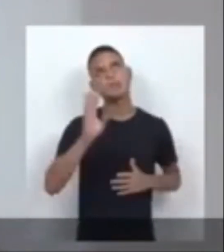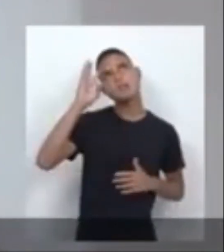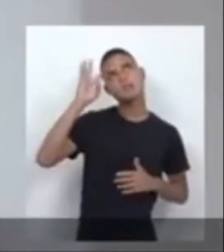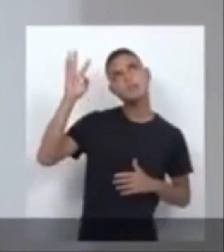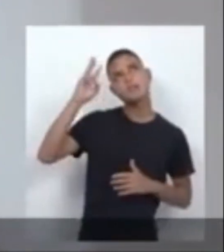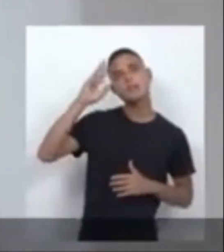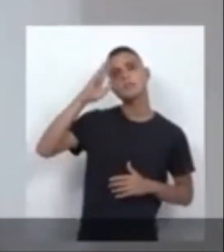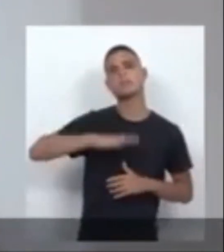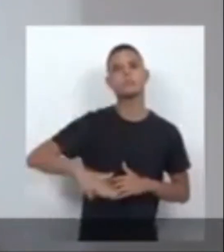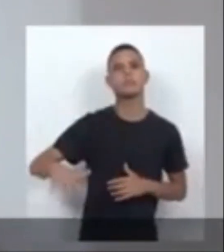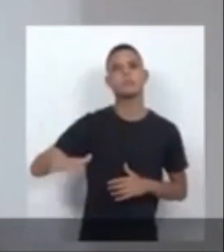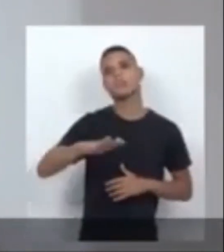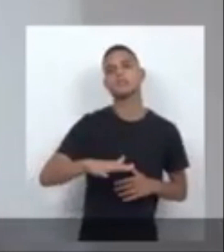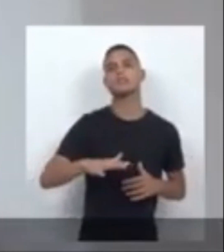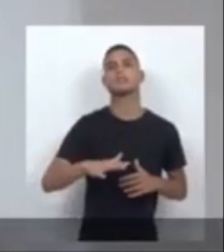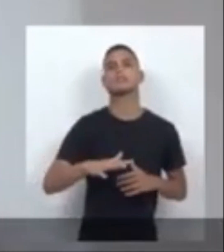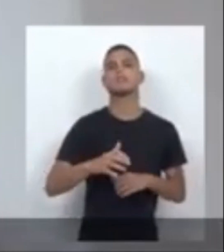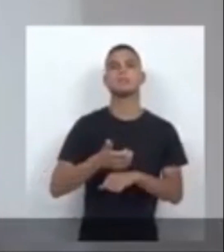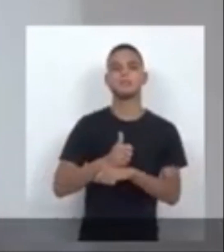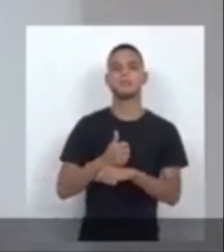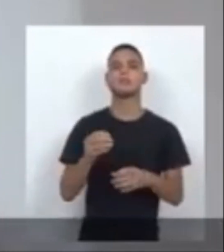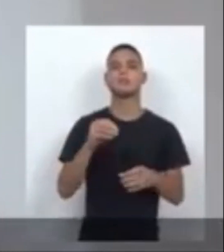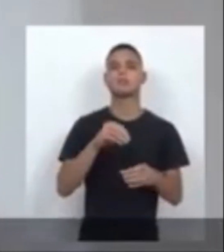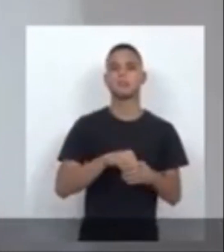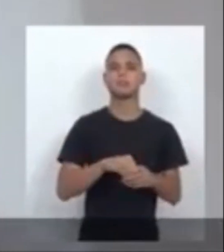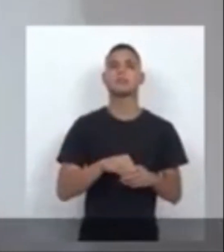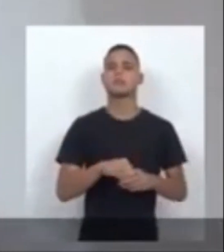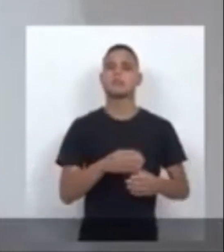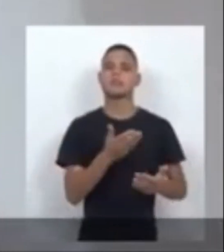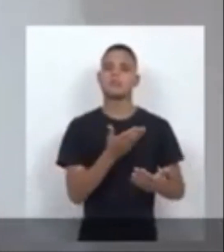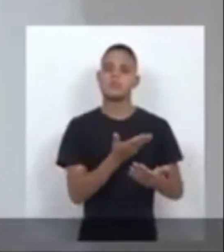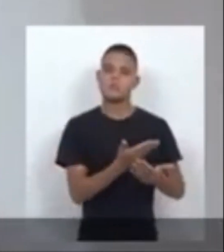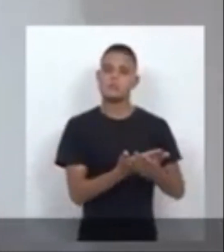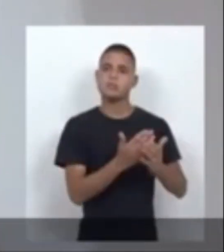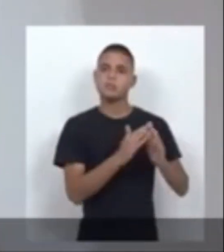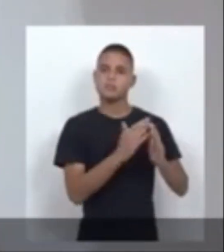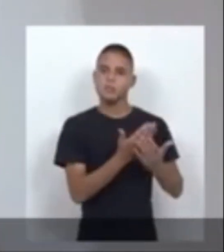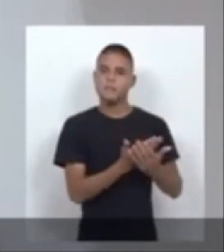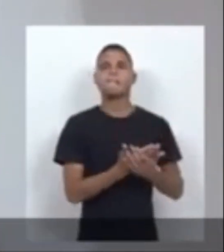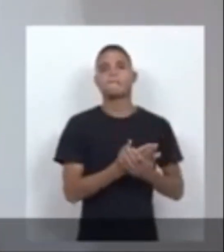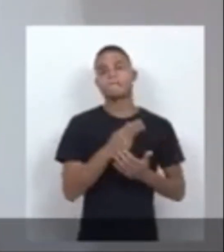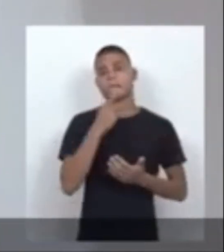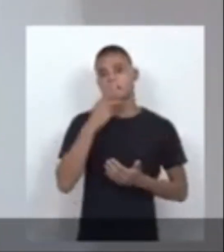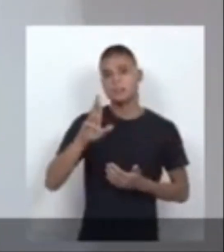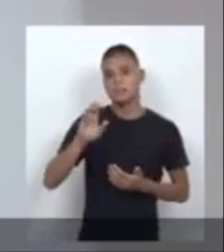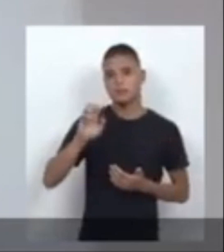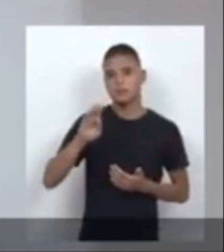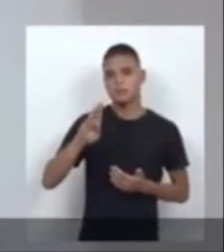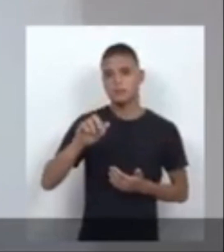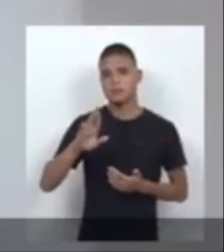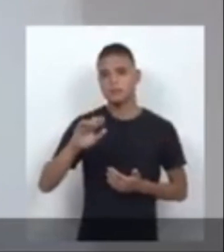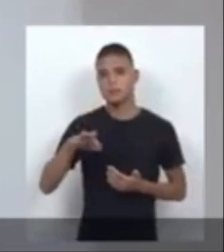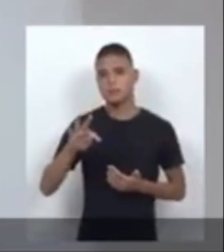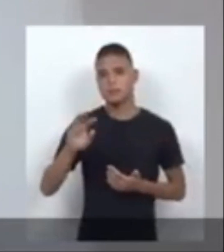os profissionais dentro da escola. É muito importante frisar isso, assim como disse a Roberta, eu ressalto aqui,